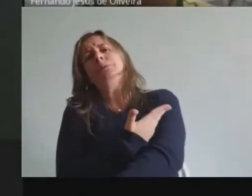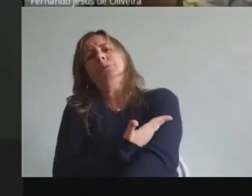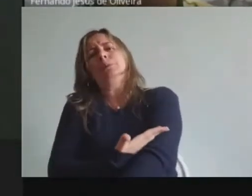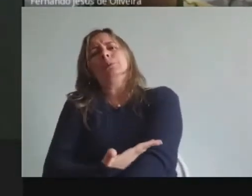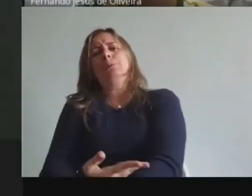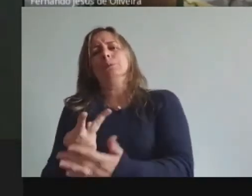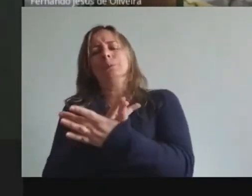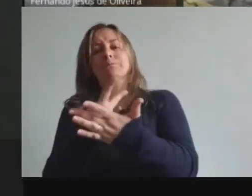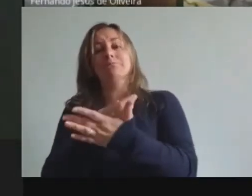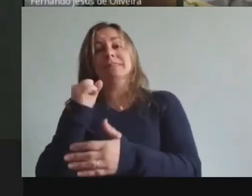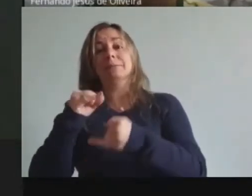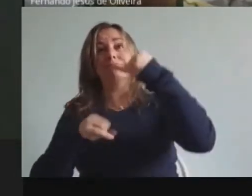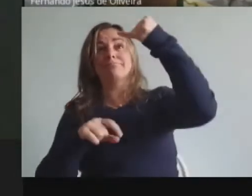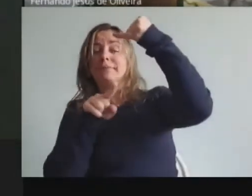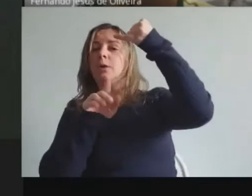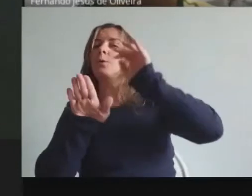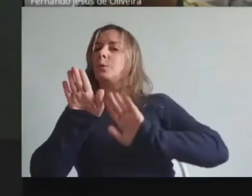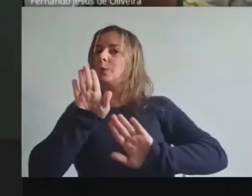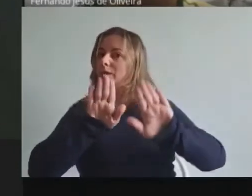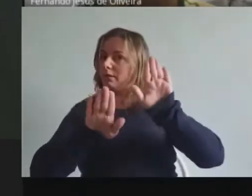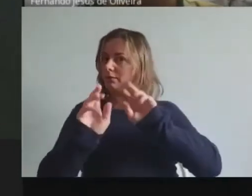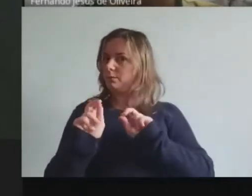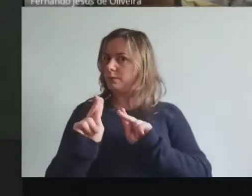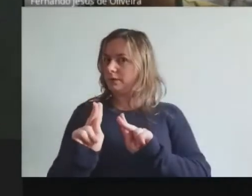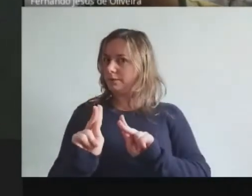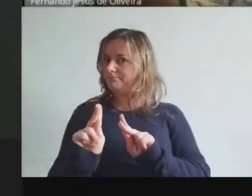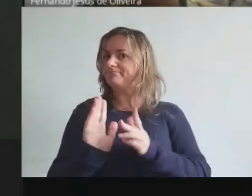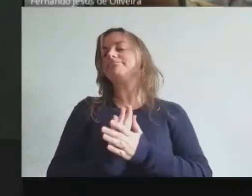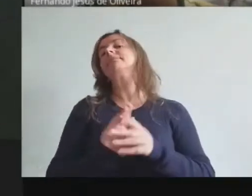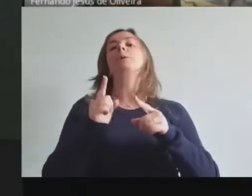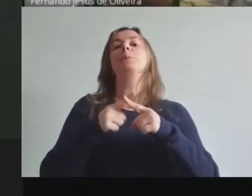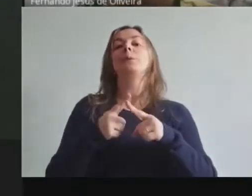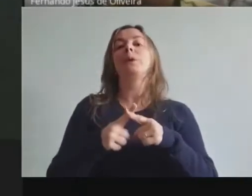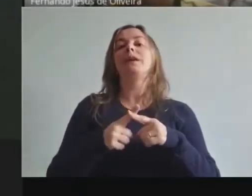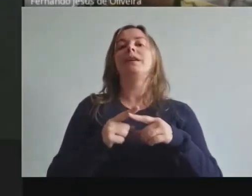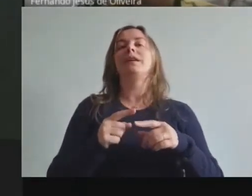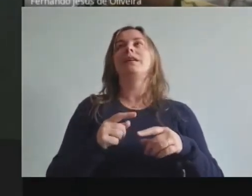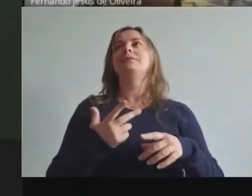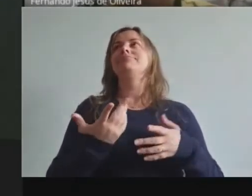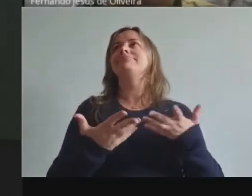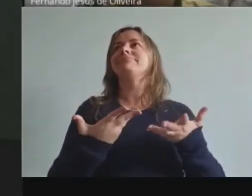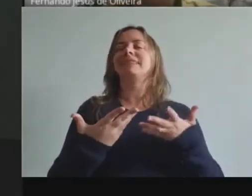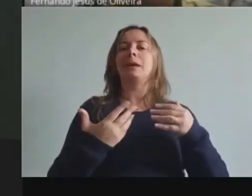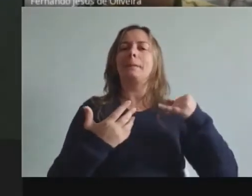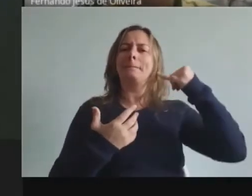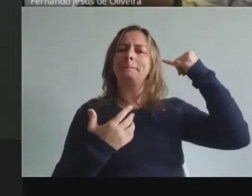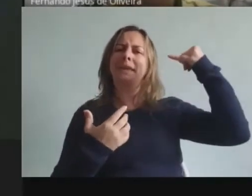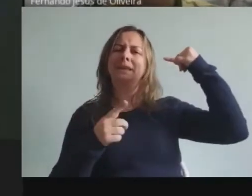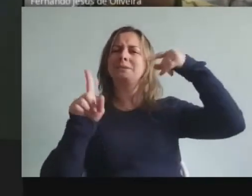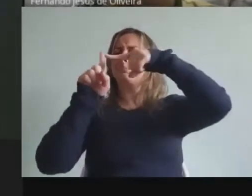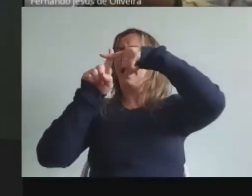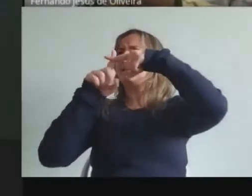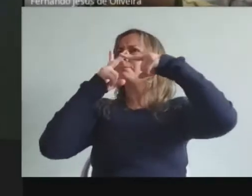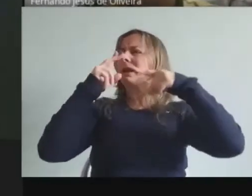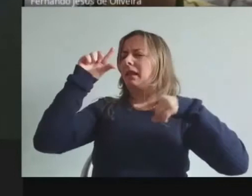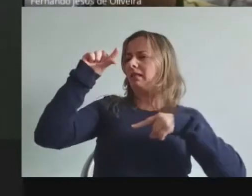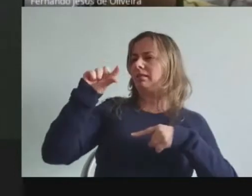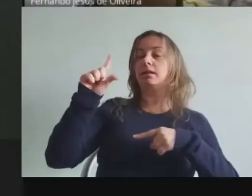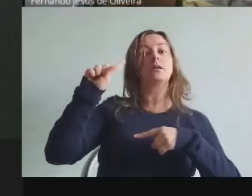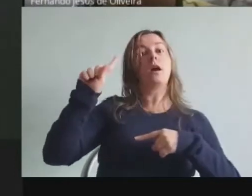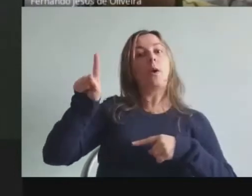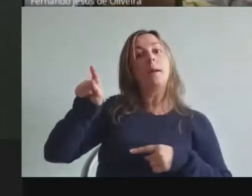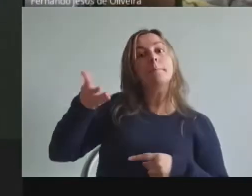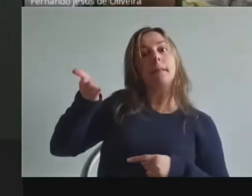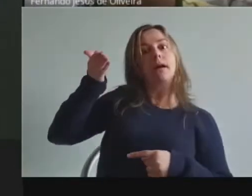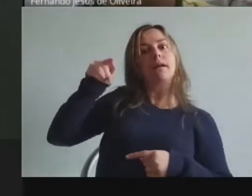potências são negativas, ok? Aquela onde você soma, parece que está diminuindo, né? Mas não está diminuindo